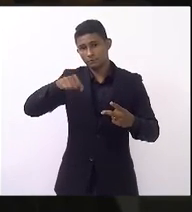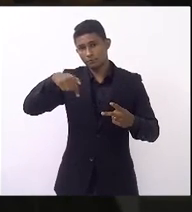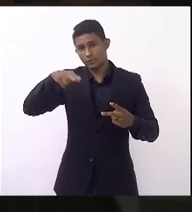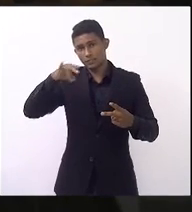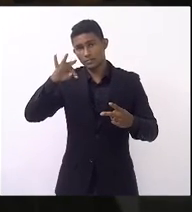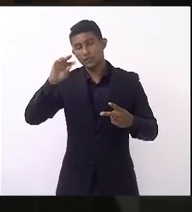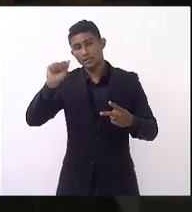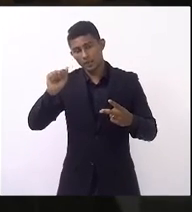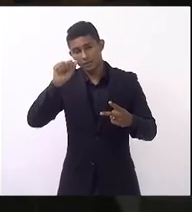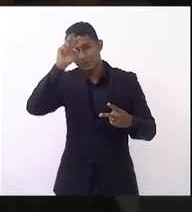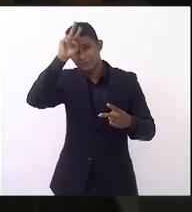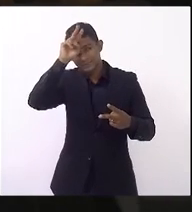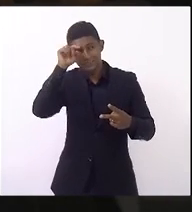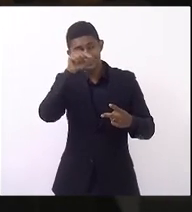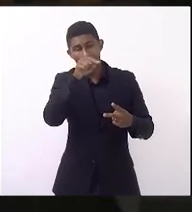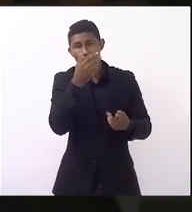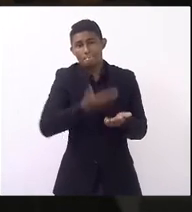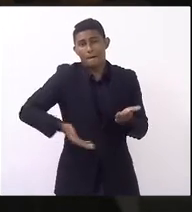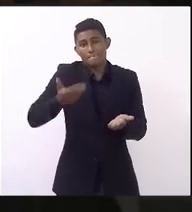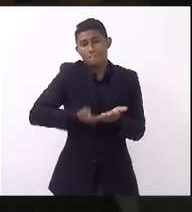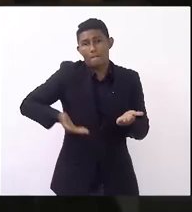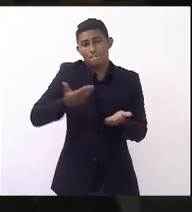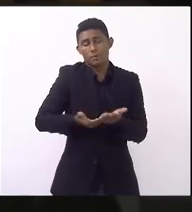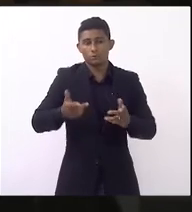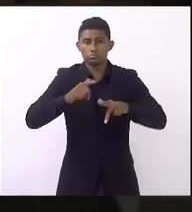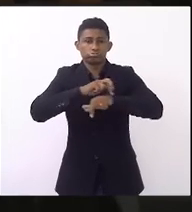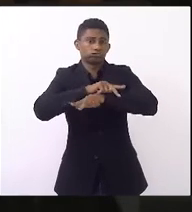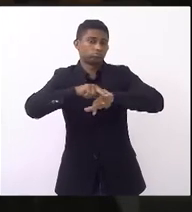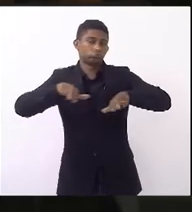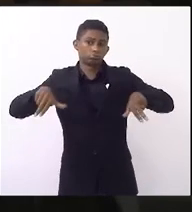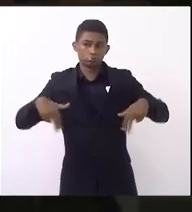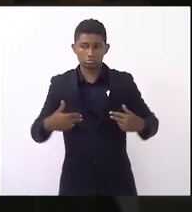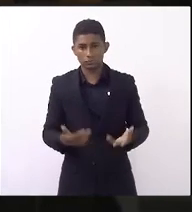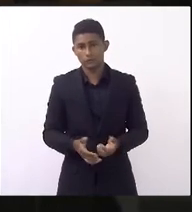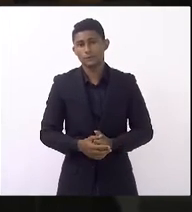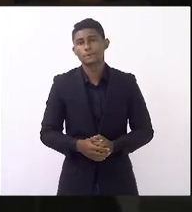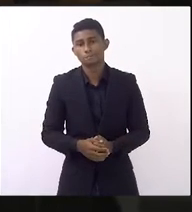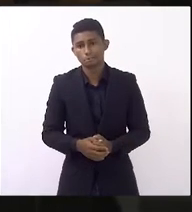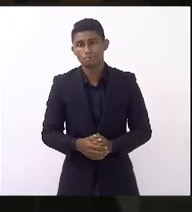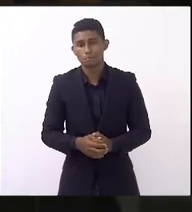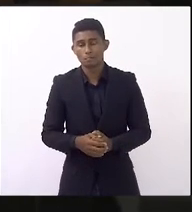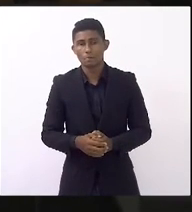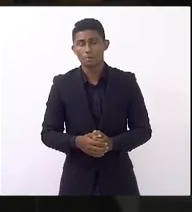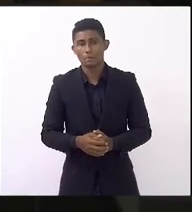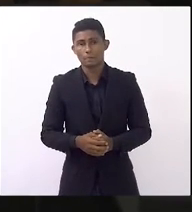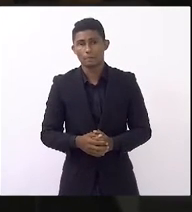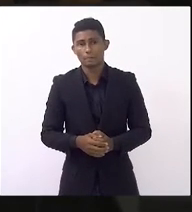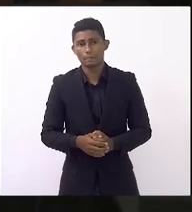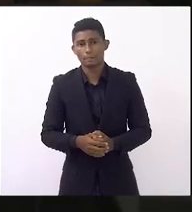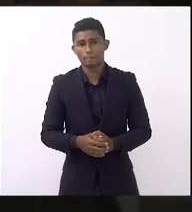acesso à população, né, no que diz respeito à cidadania. Né.